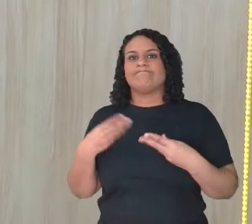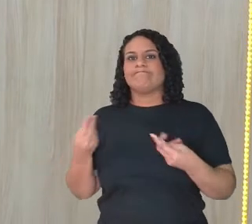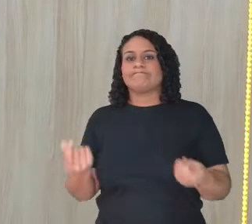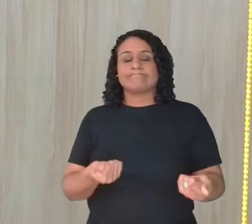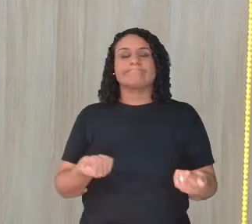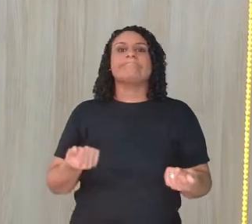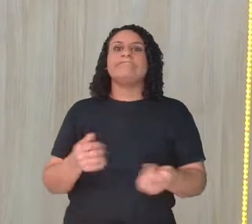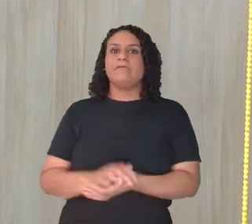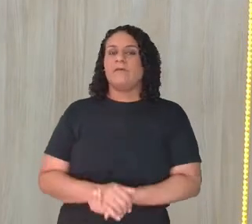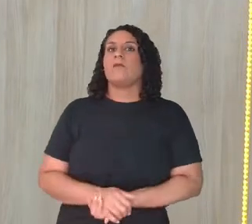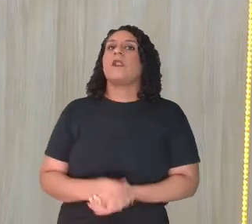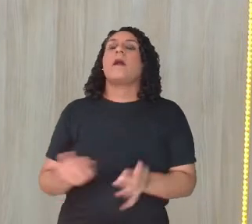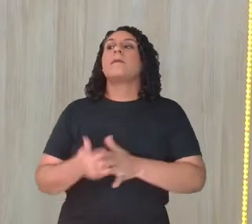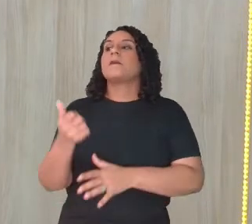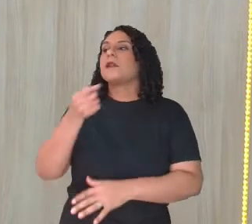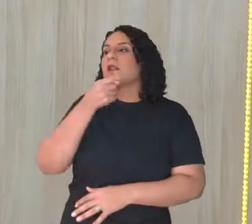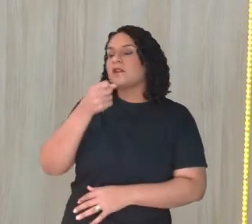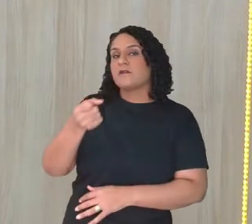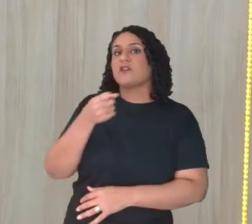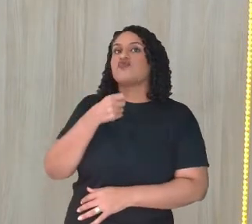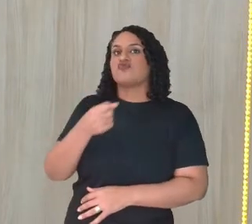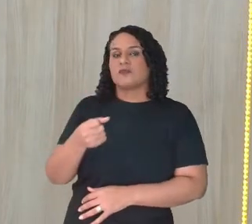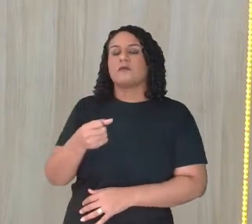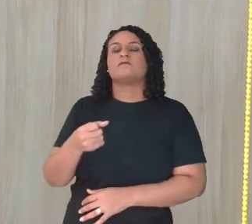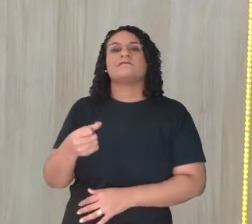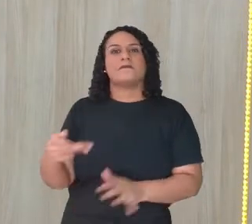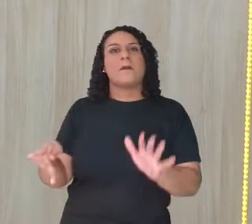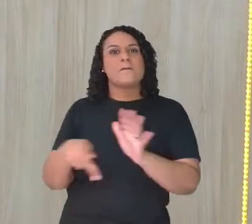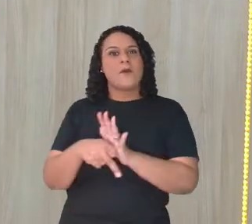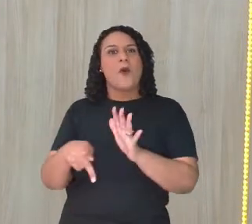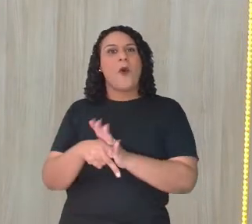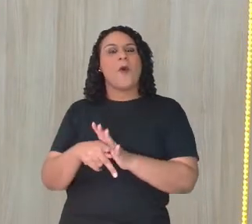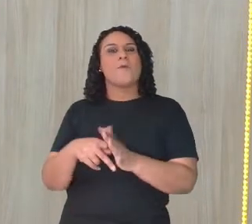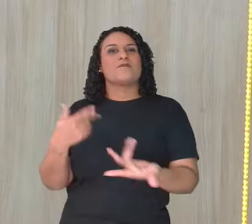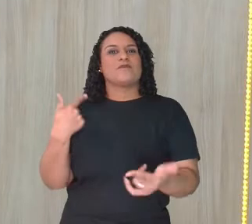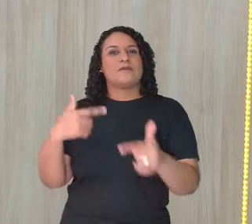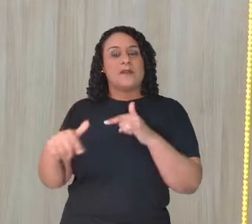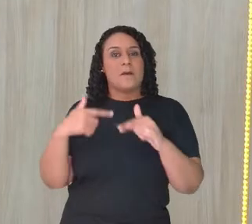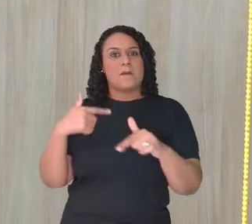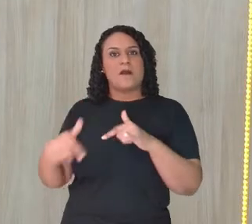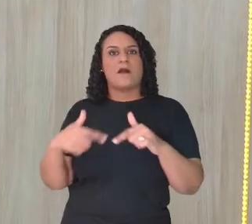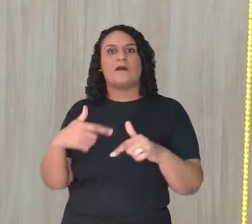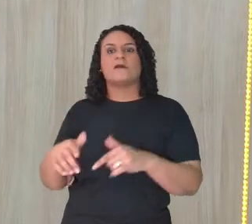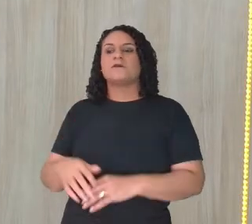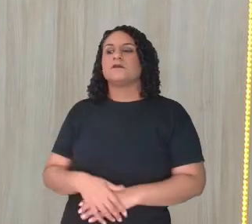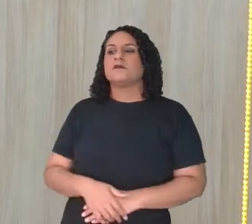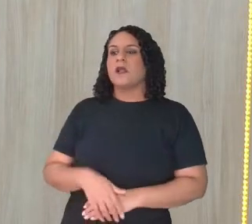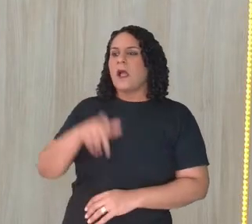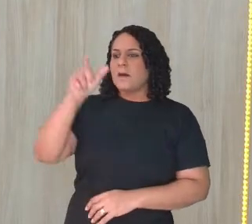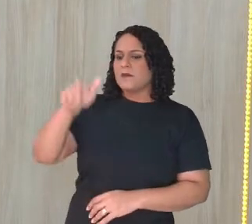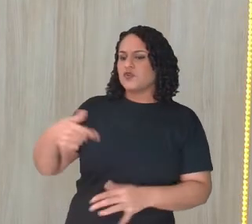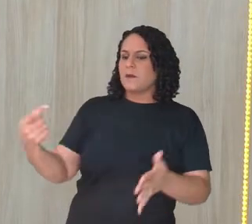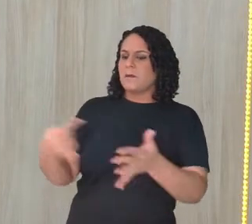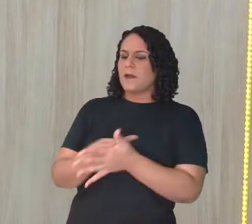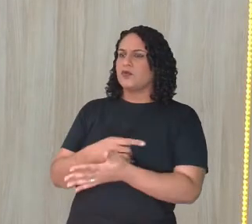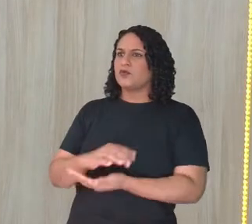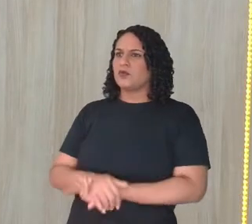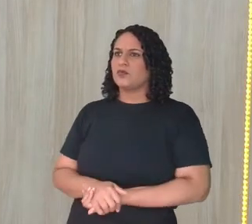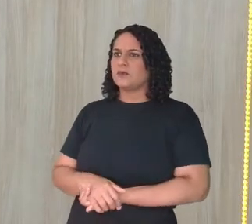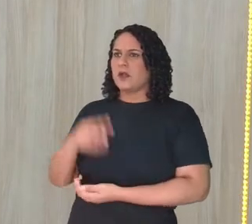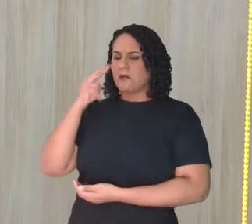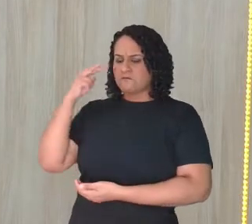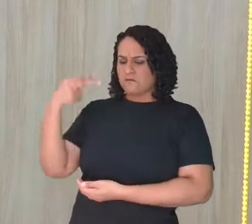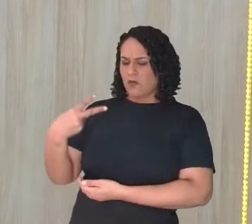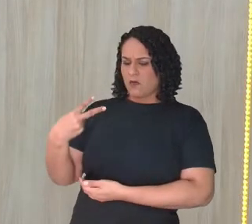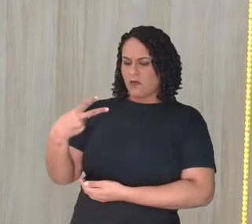Minha primeira entrevista de emprego, lembro bem que a primeira coisa foi: defina você, como você é, se